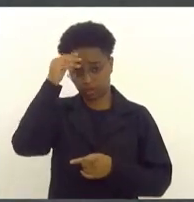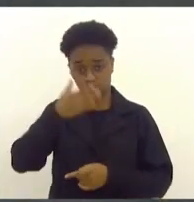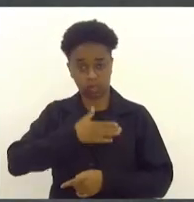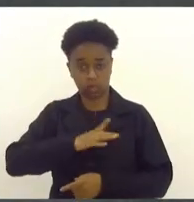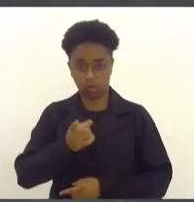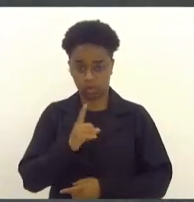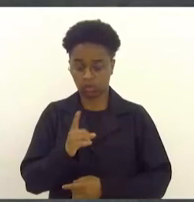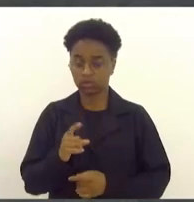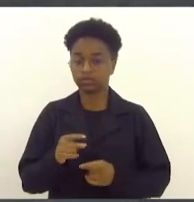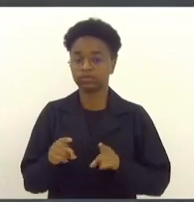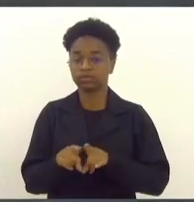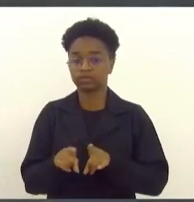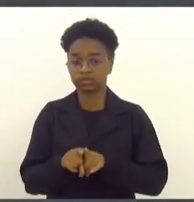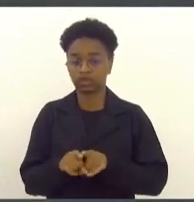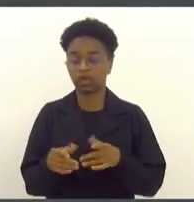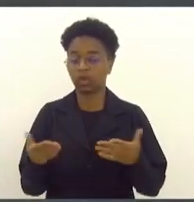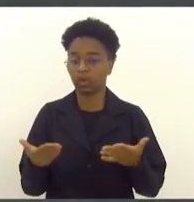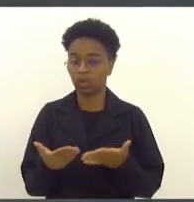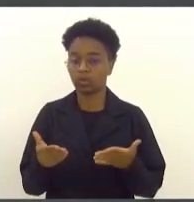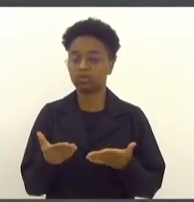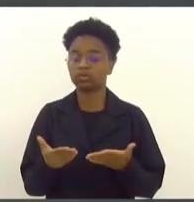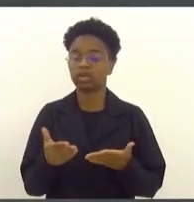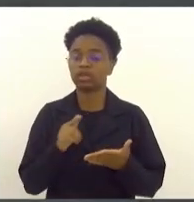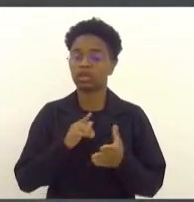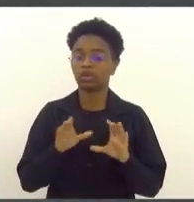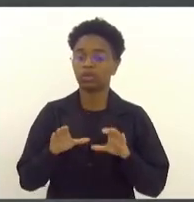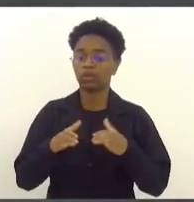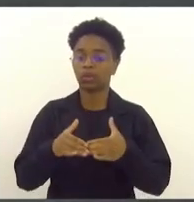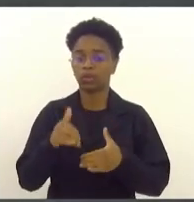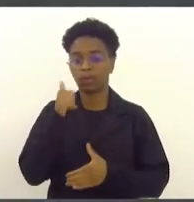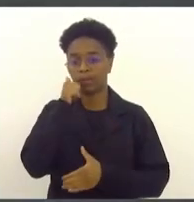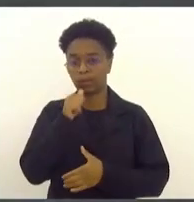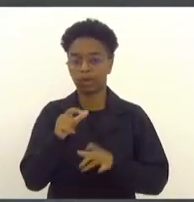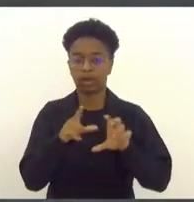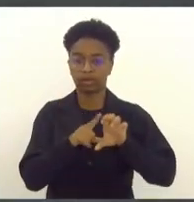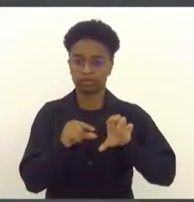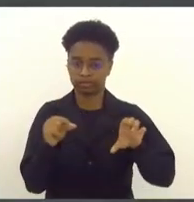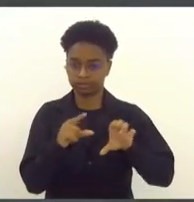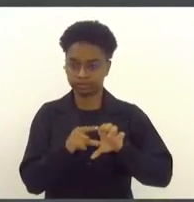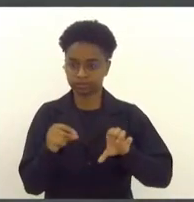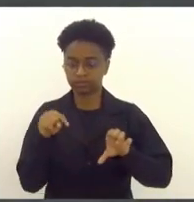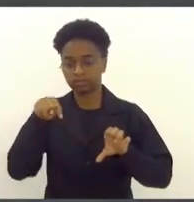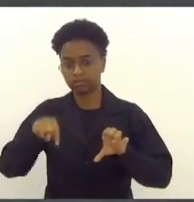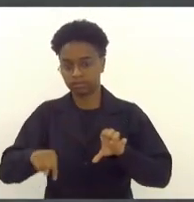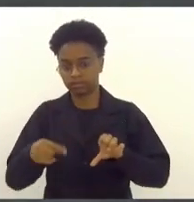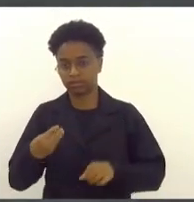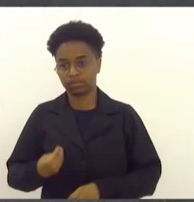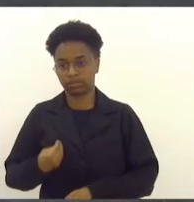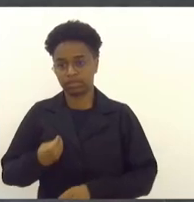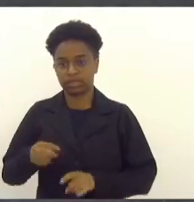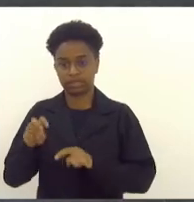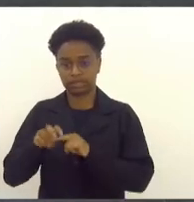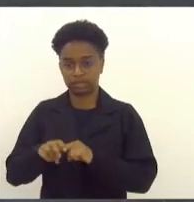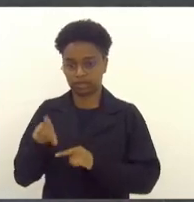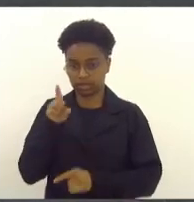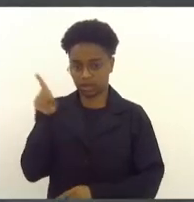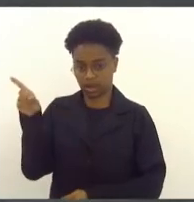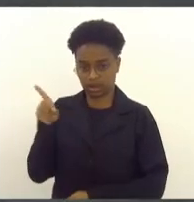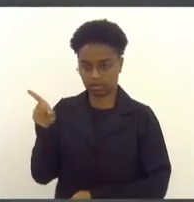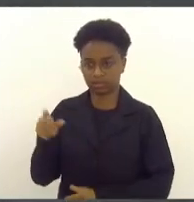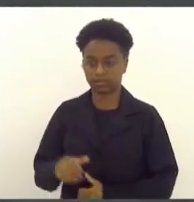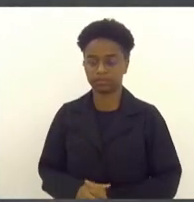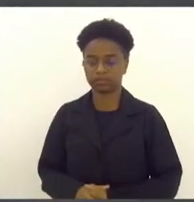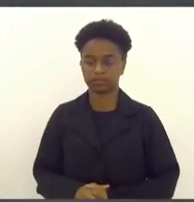fui recebido aqui hoje por um grupo de mulheres empreendedoras que aqui estão sentadas nessa casa